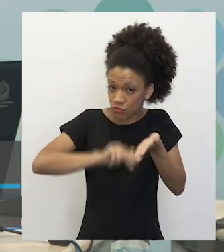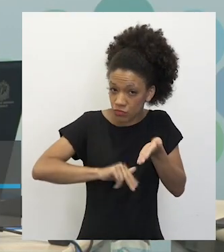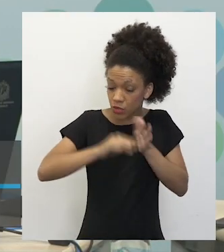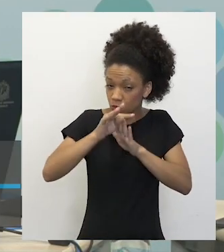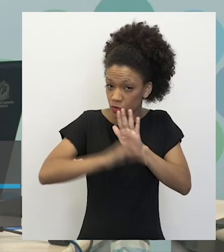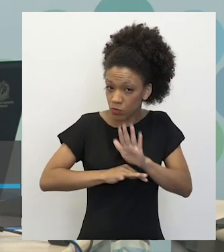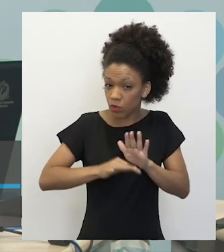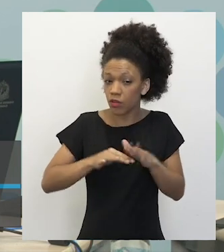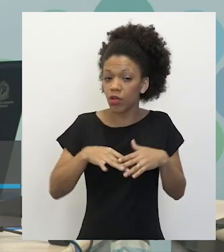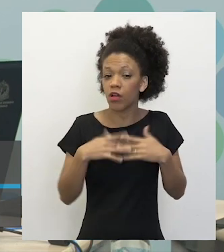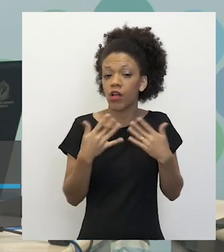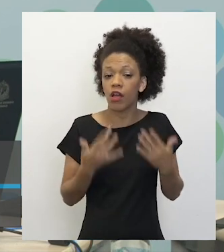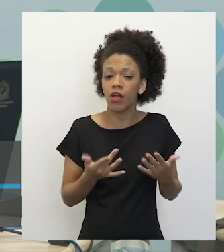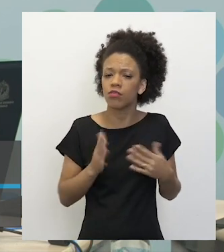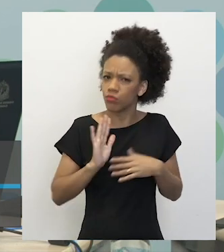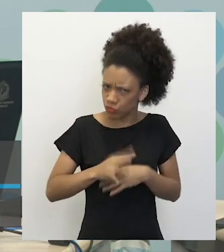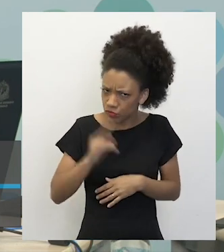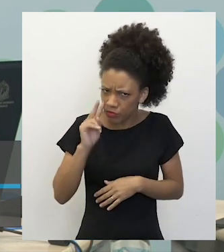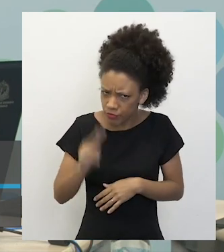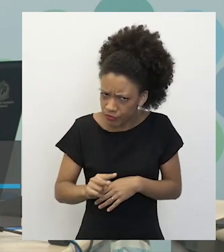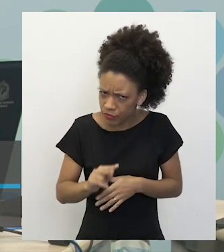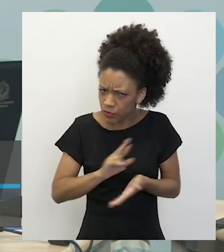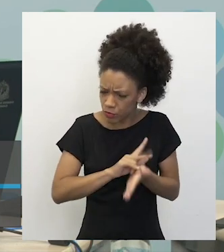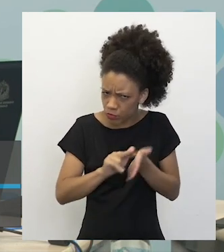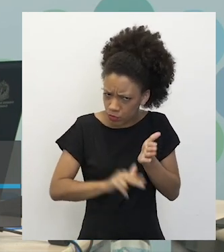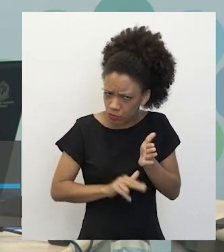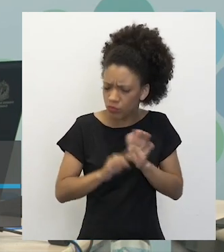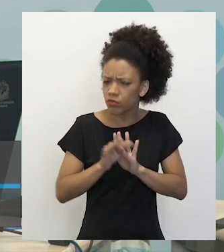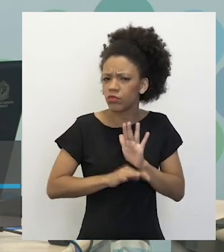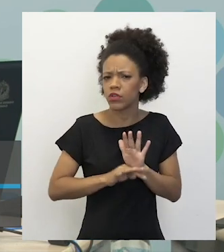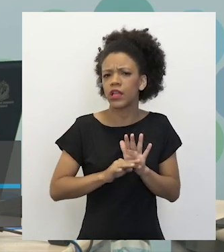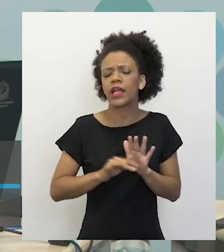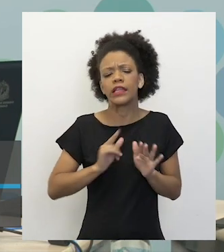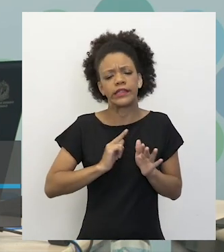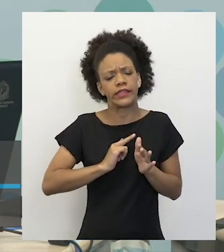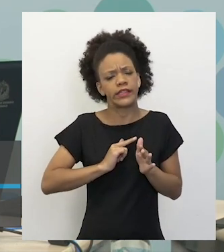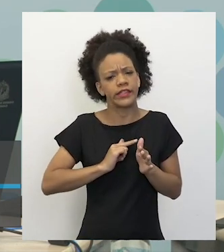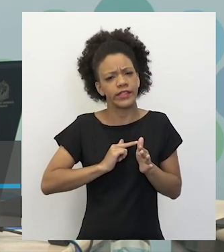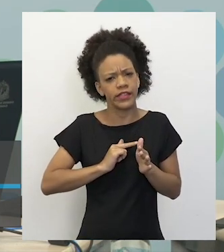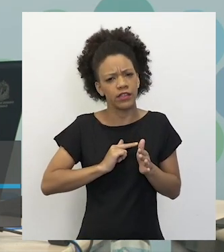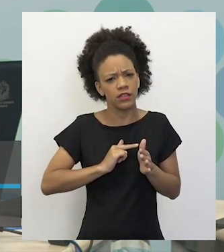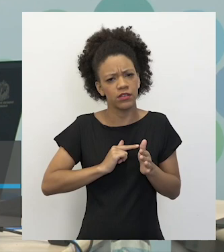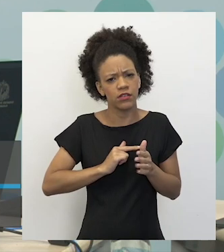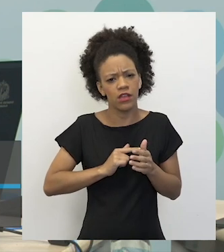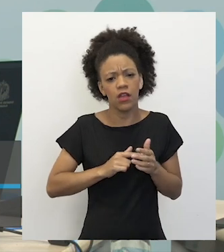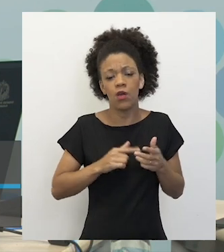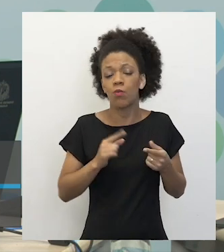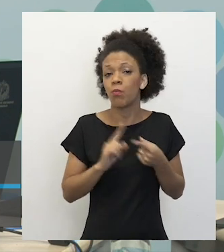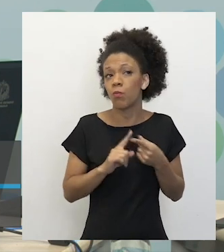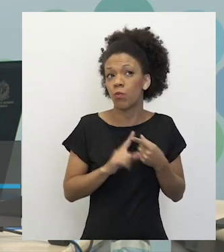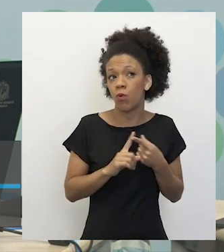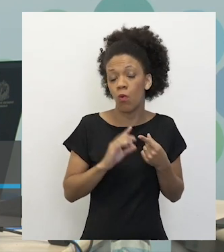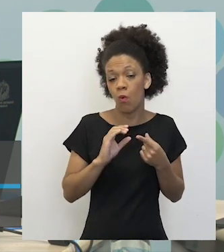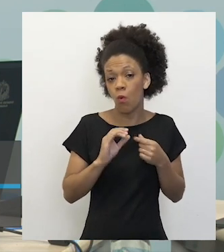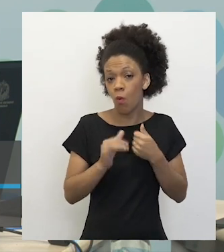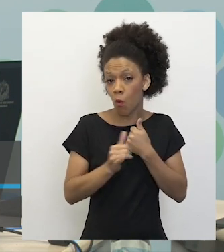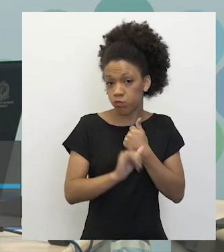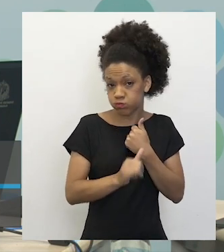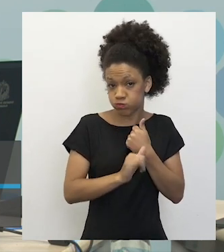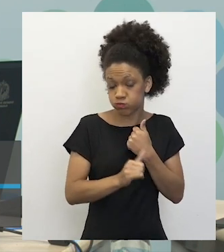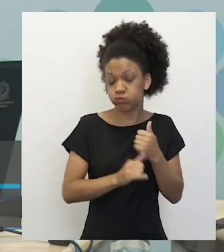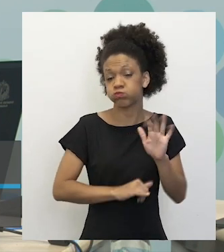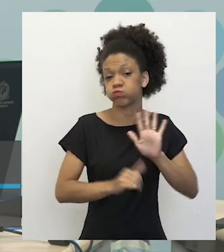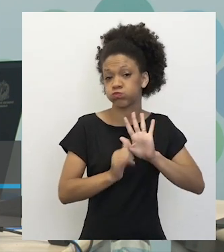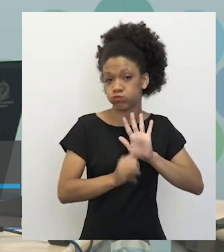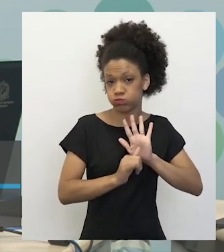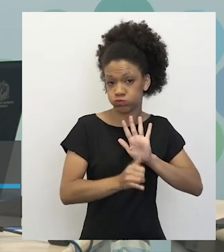Vocês já viram os gêneros textuais, tá, meus amores? Então, nós temos vários gêneros textuais. Nós temos o conto, nós temos a fábula,